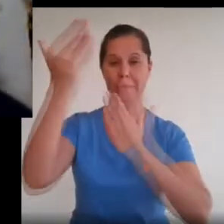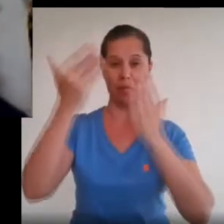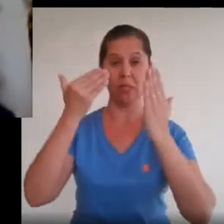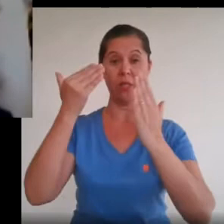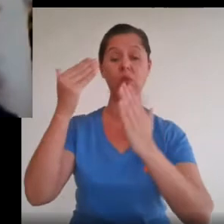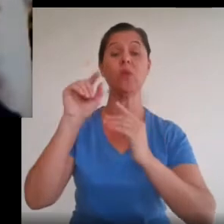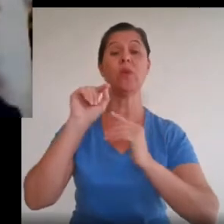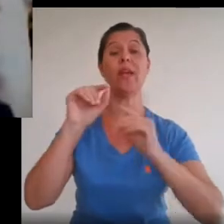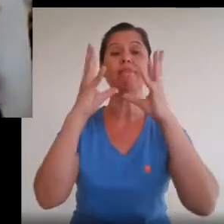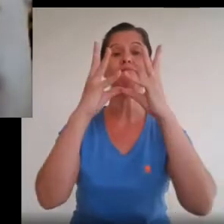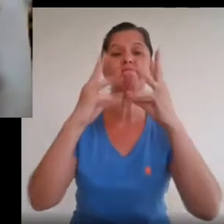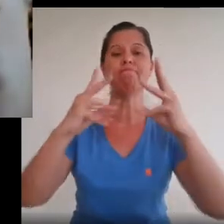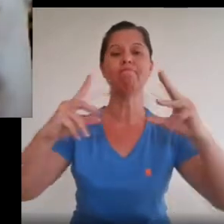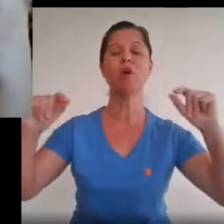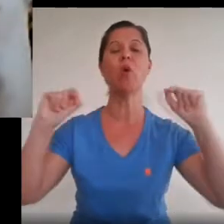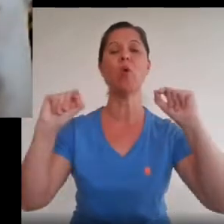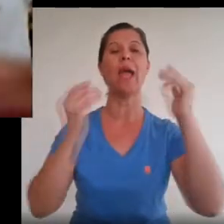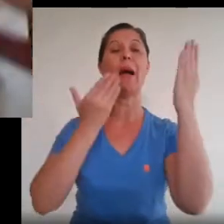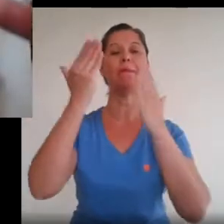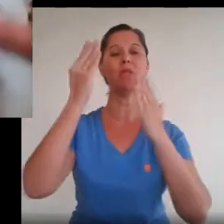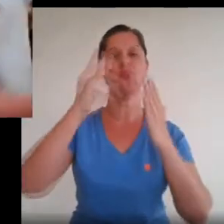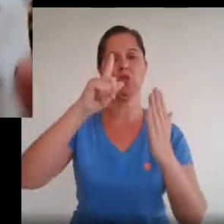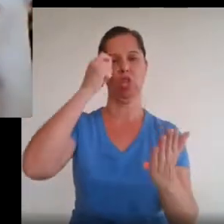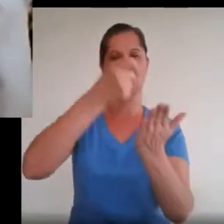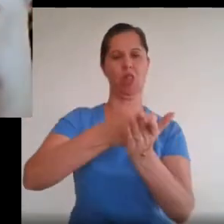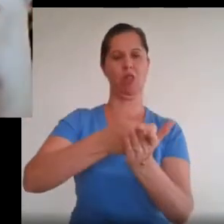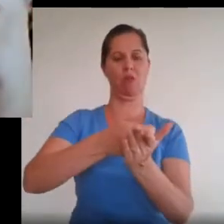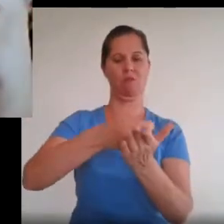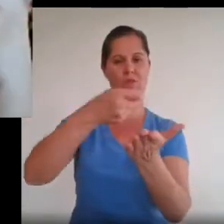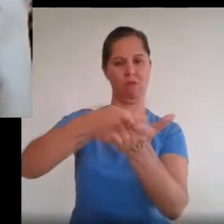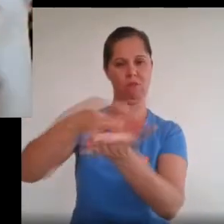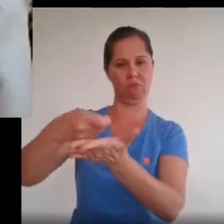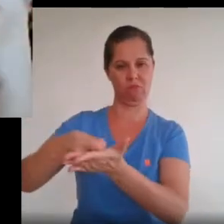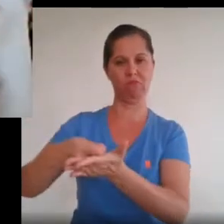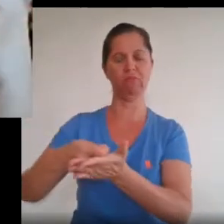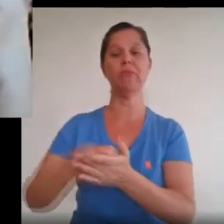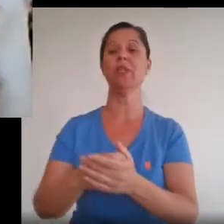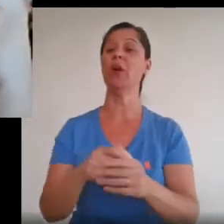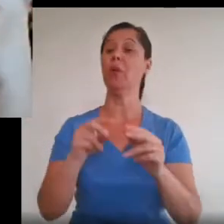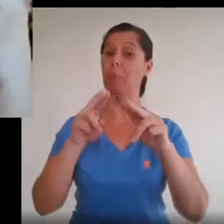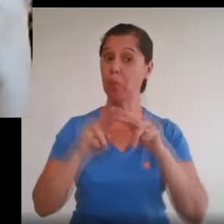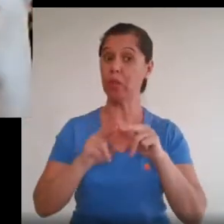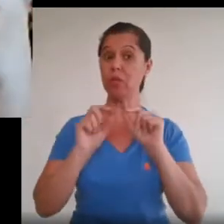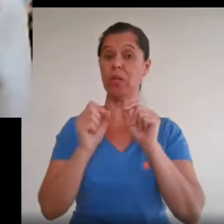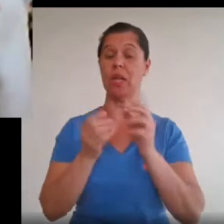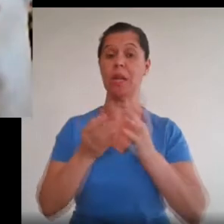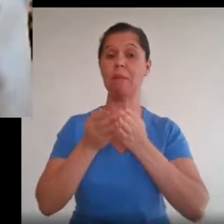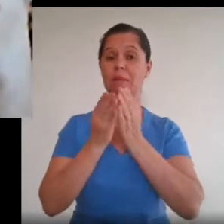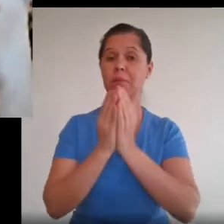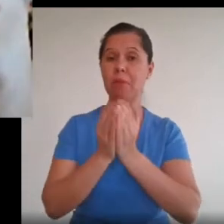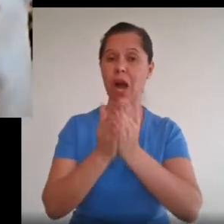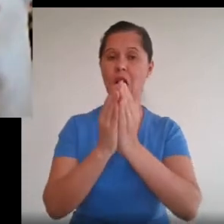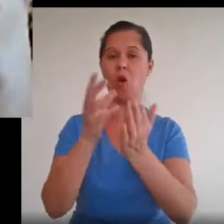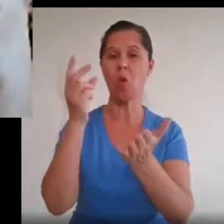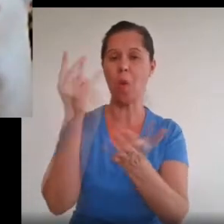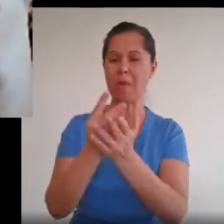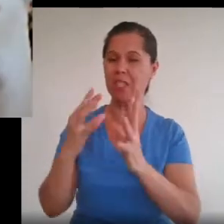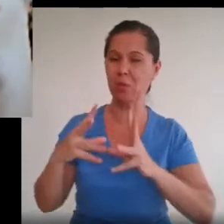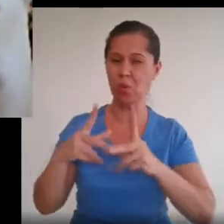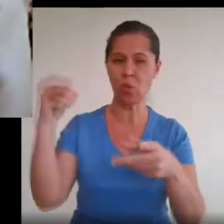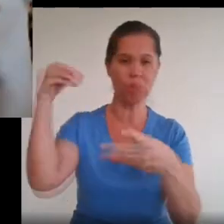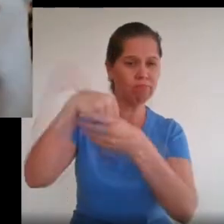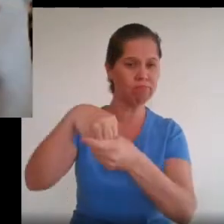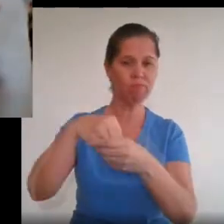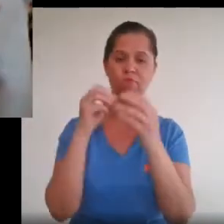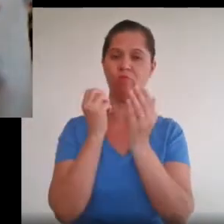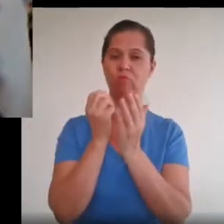desvendar a ideologia dominante. Por isso que eu peguei esse exemplo do estamos todos no mesmo barco, porque as pessoas diziam que